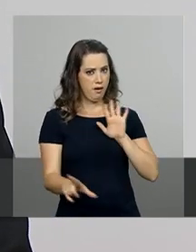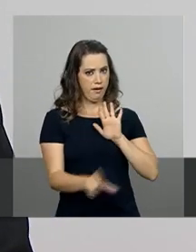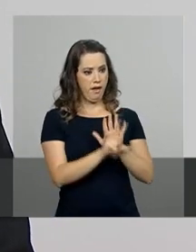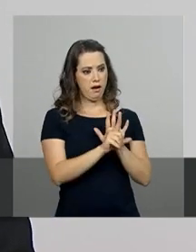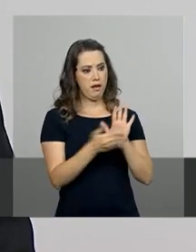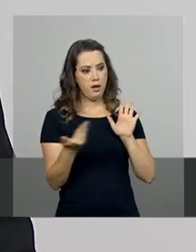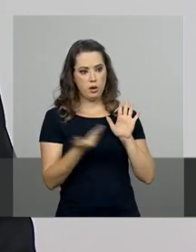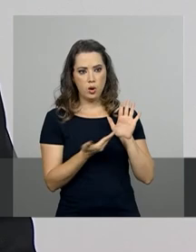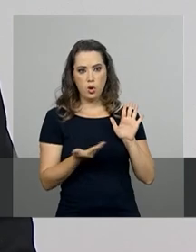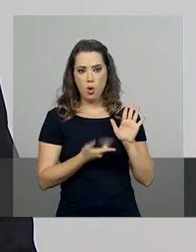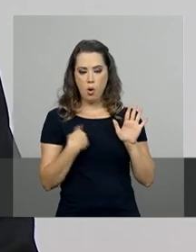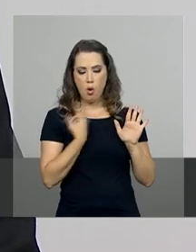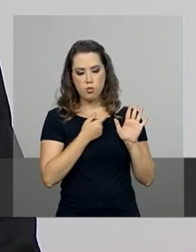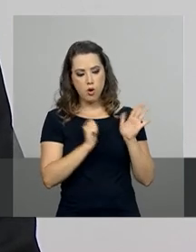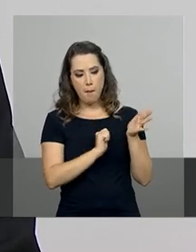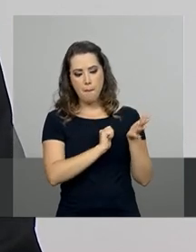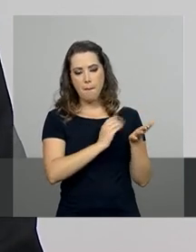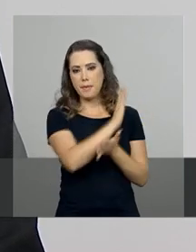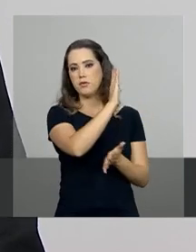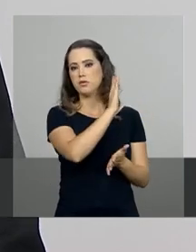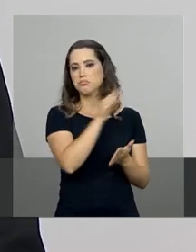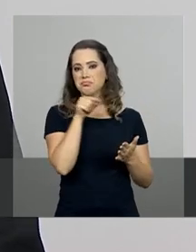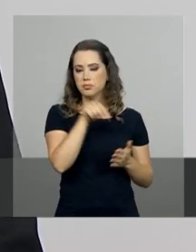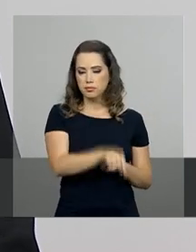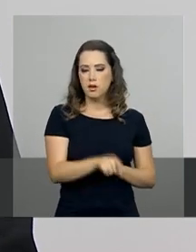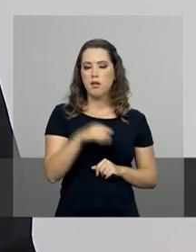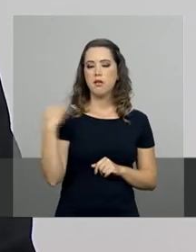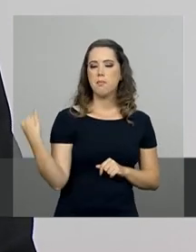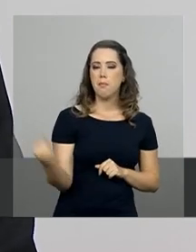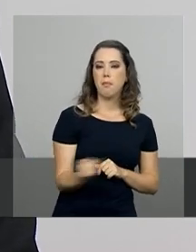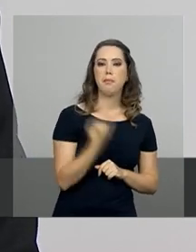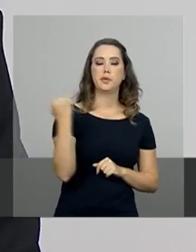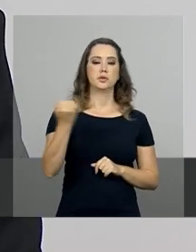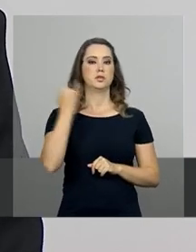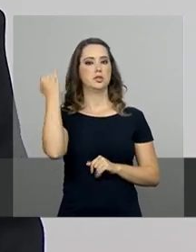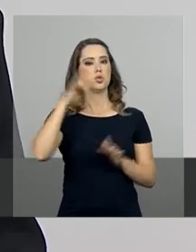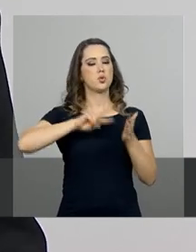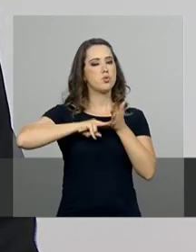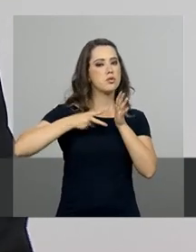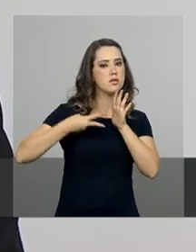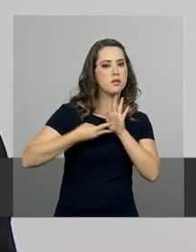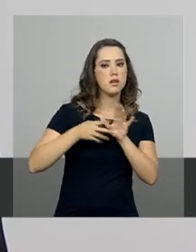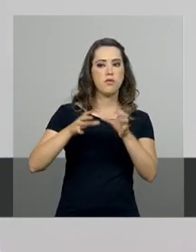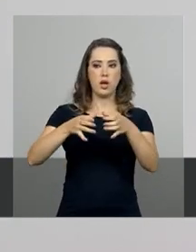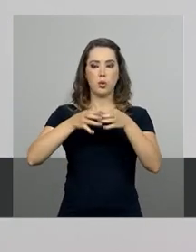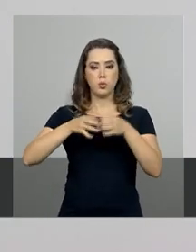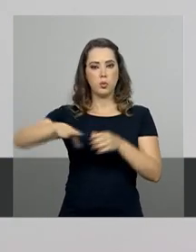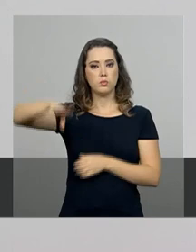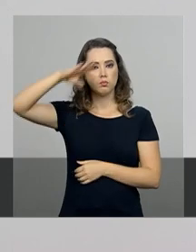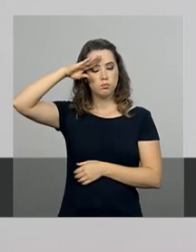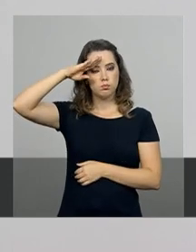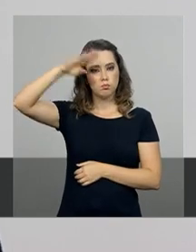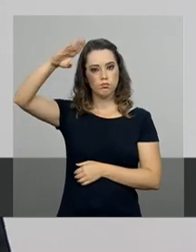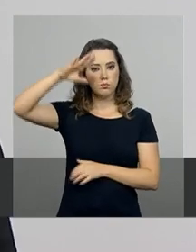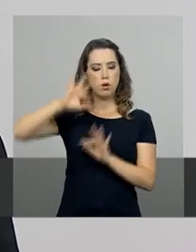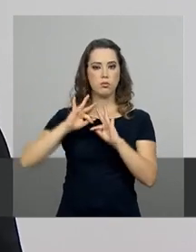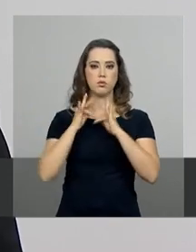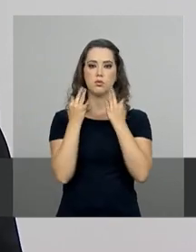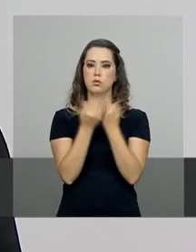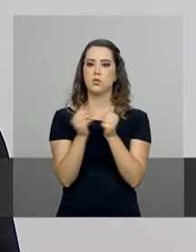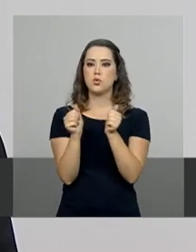temos a satisfação de sancionar é de grande significado para o militar brasileiro e sua família